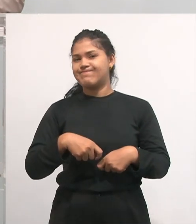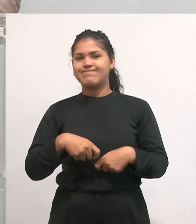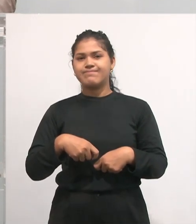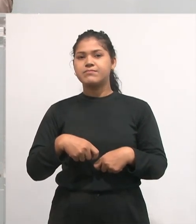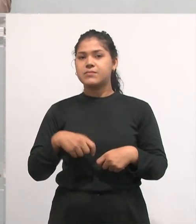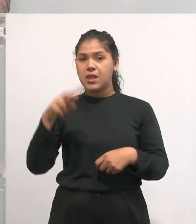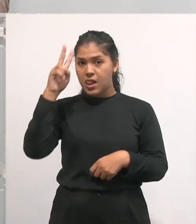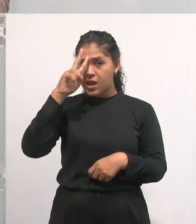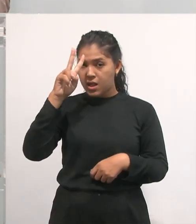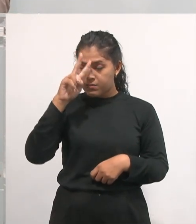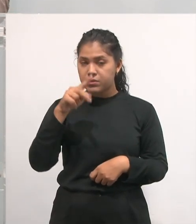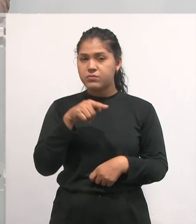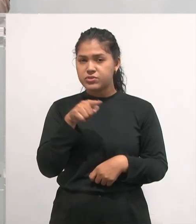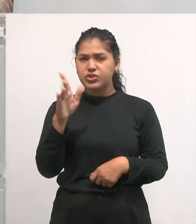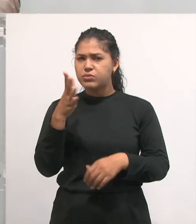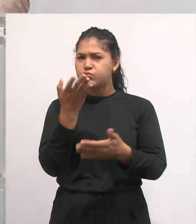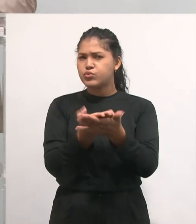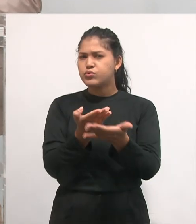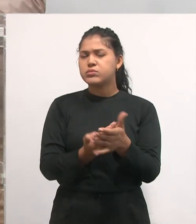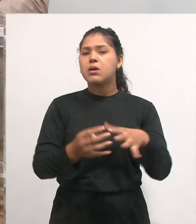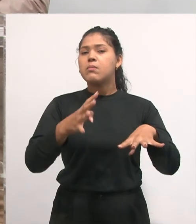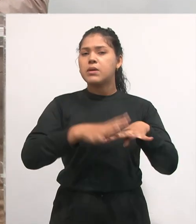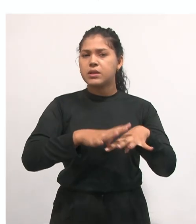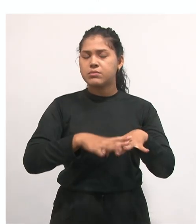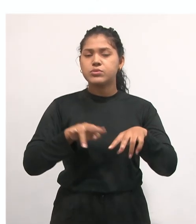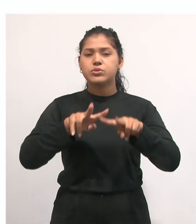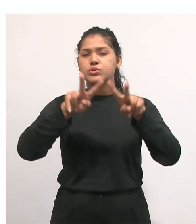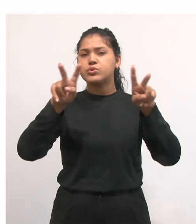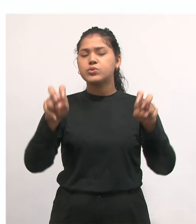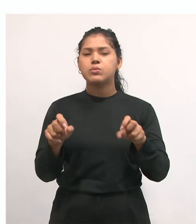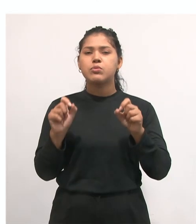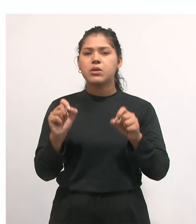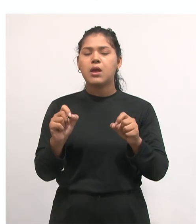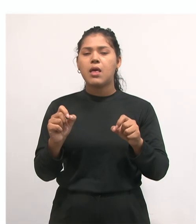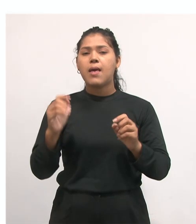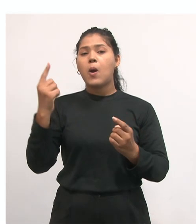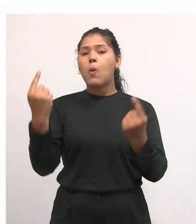na disciplina de matemática básica, dá uma revisada lá depois. Voltando aqui.